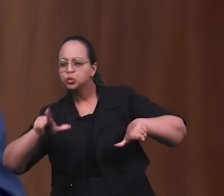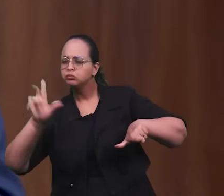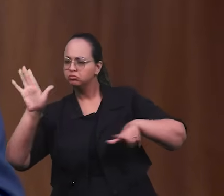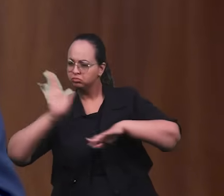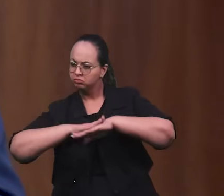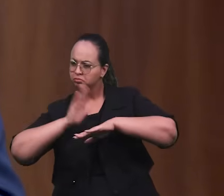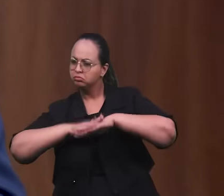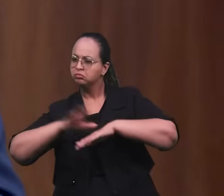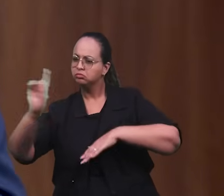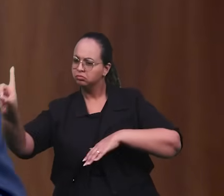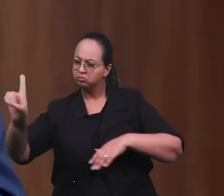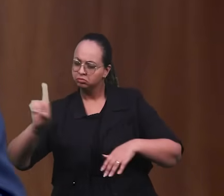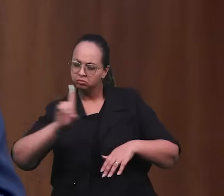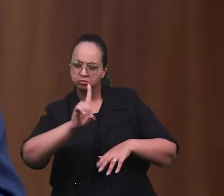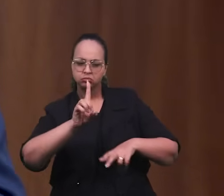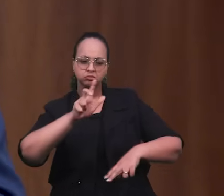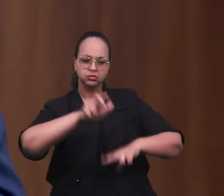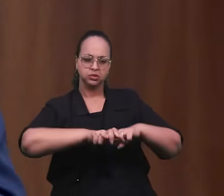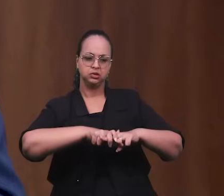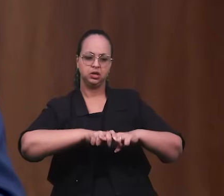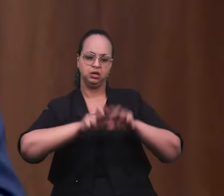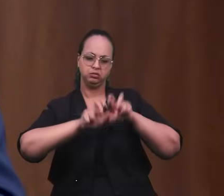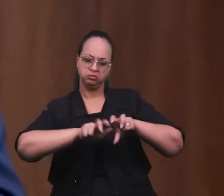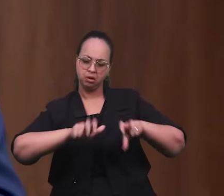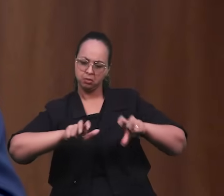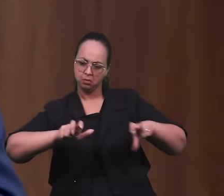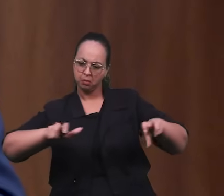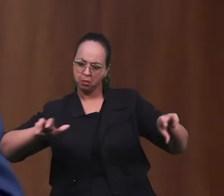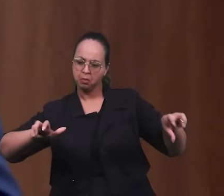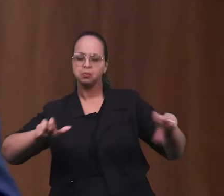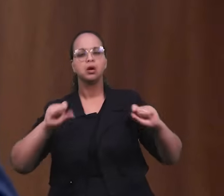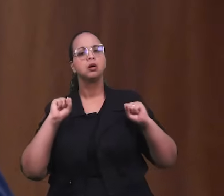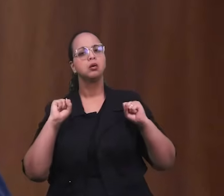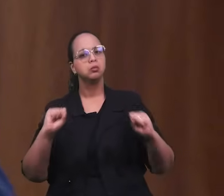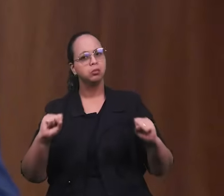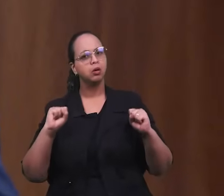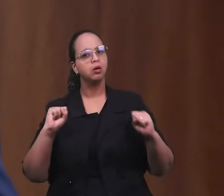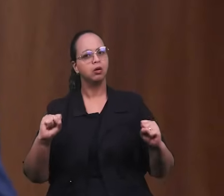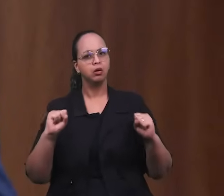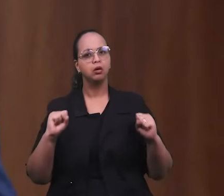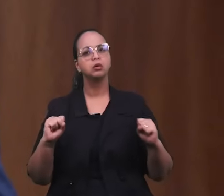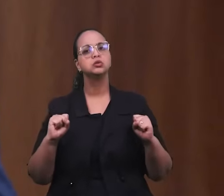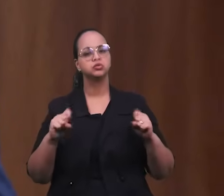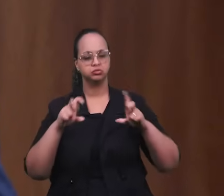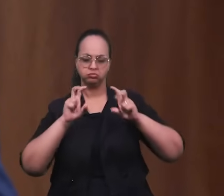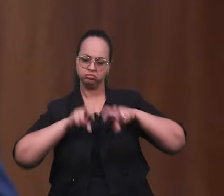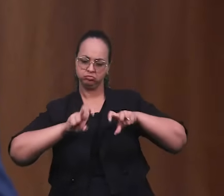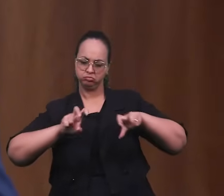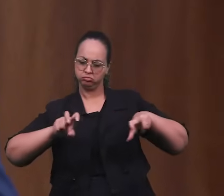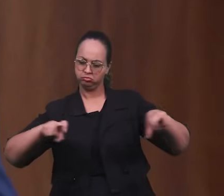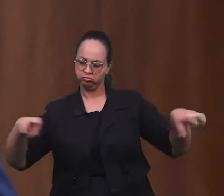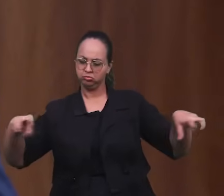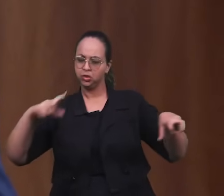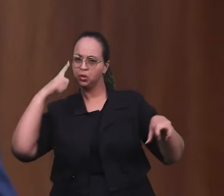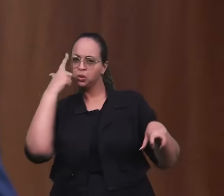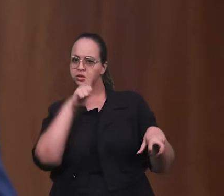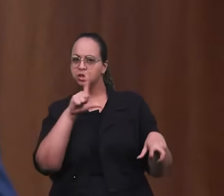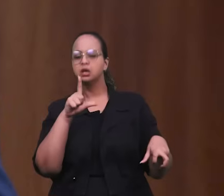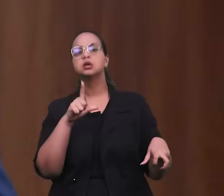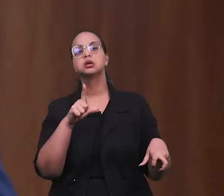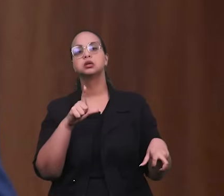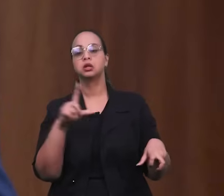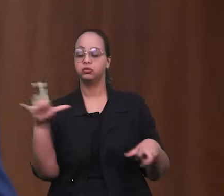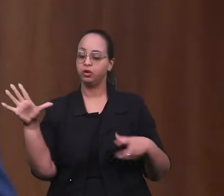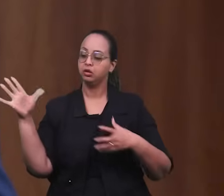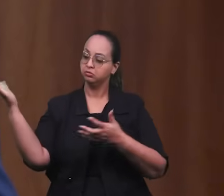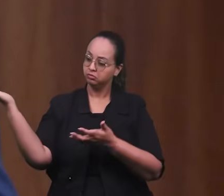visitante chegou, você vai acompanhar, não é? Sem atrapalhar, logicamente, o andamento do culto, você vai acompanhar a